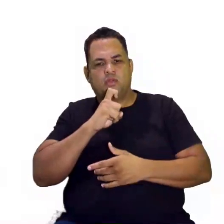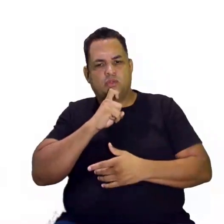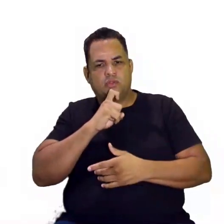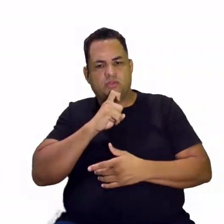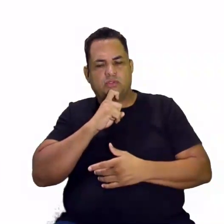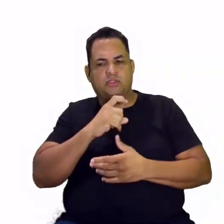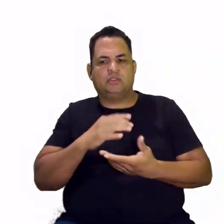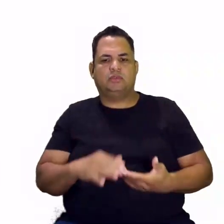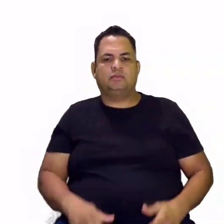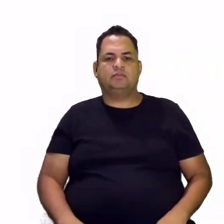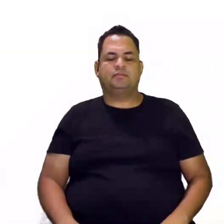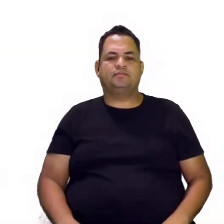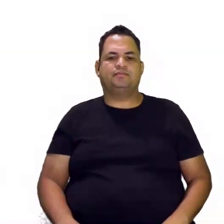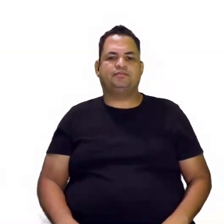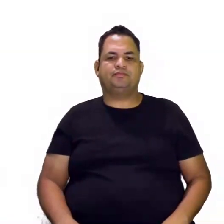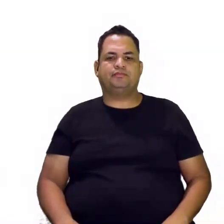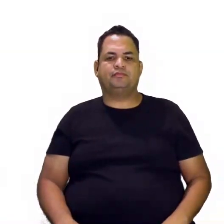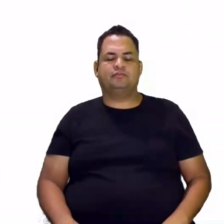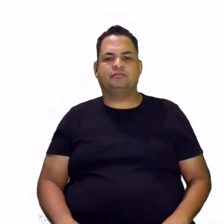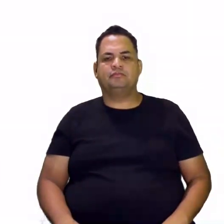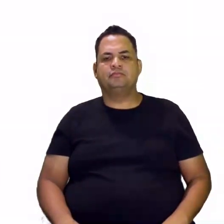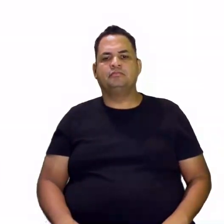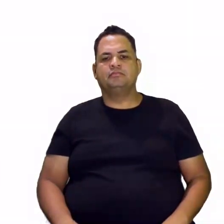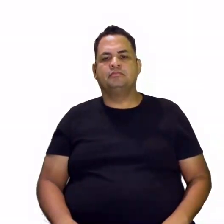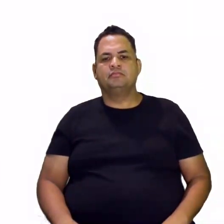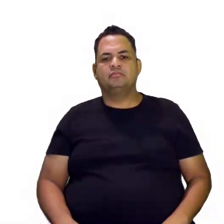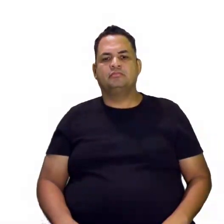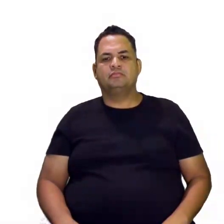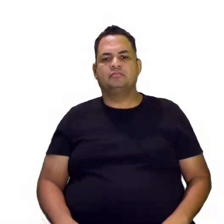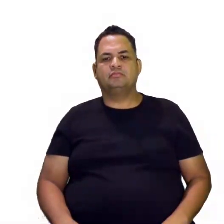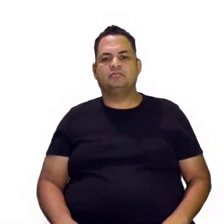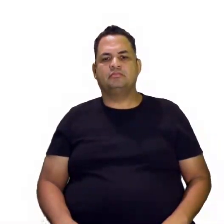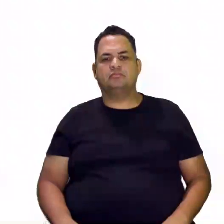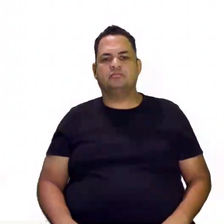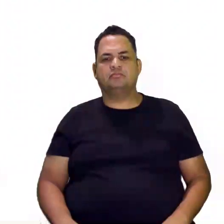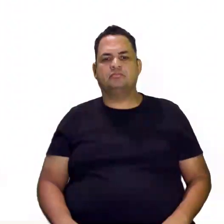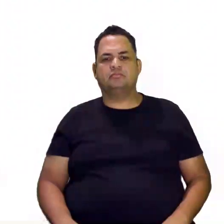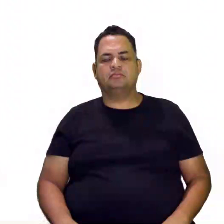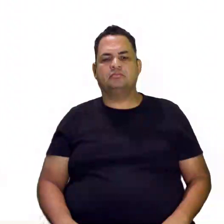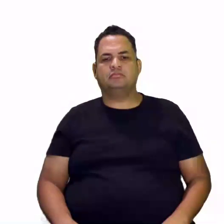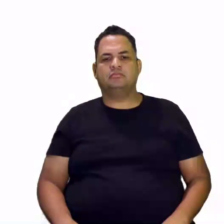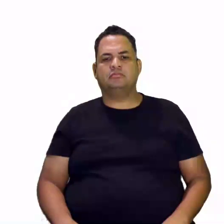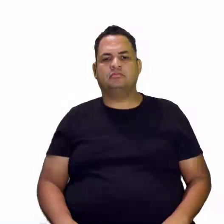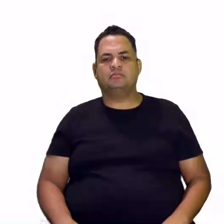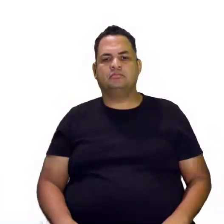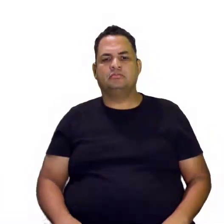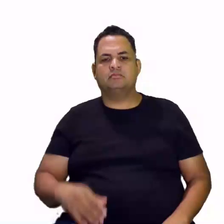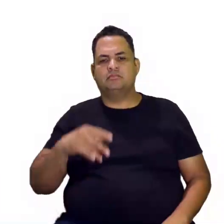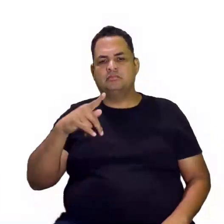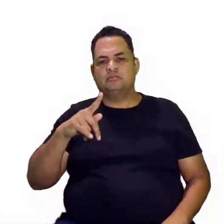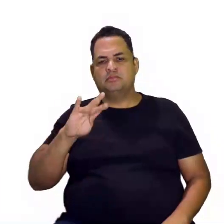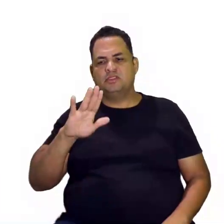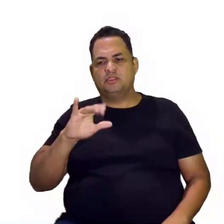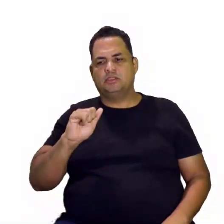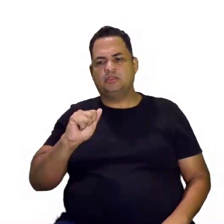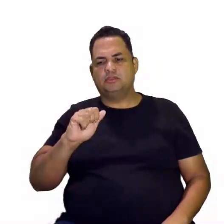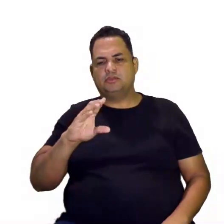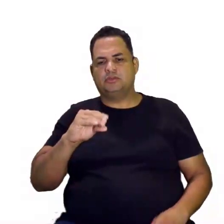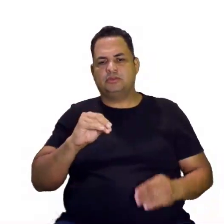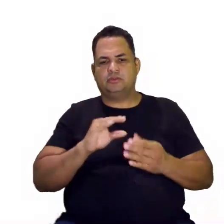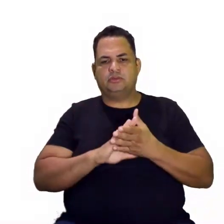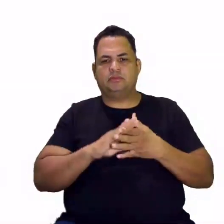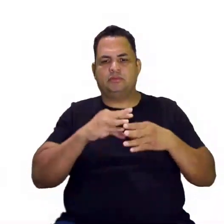como a gente falou ainda agora, as resinas, olha aqui, né? O gelo, o piche,